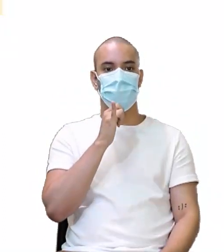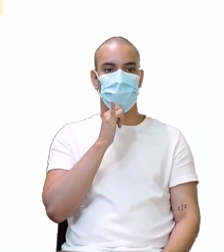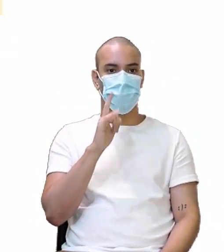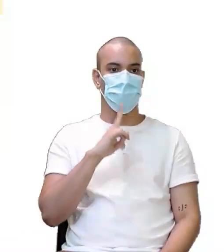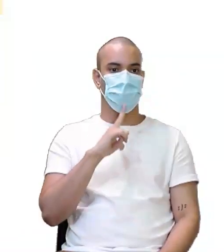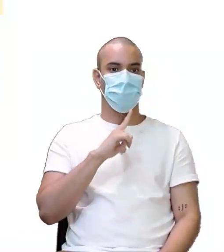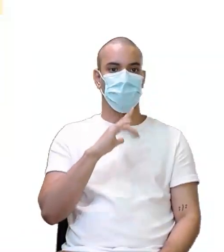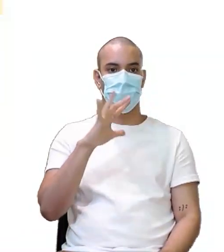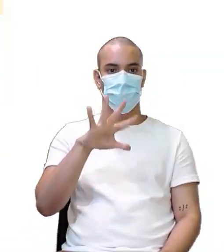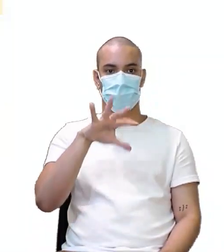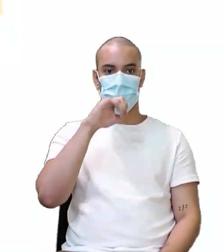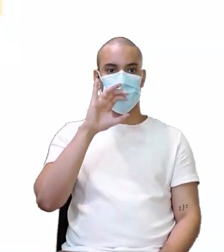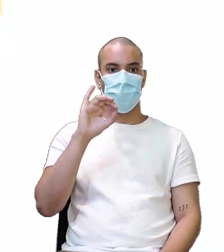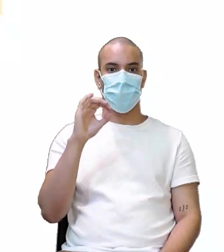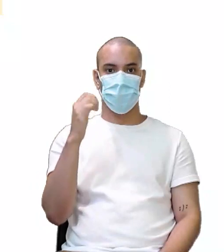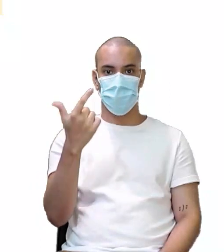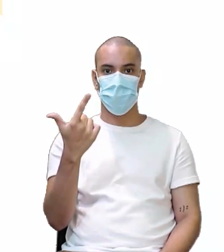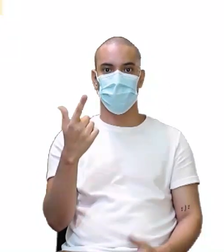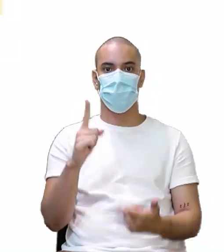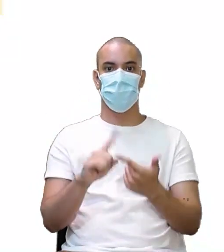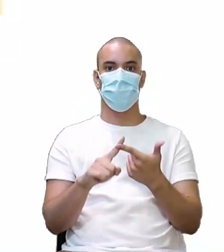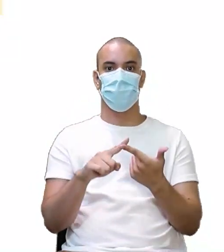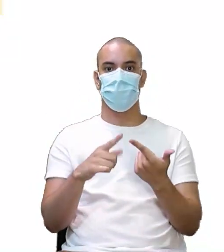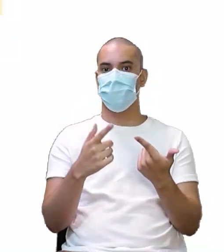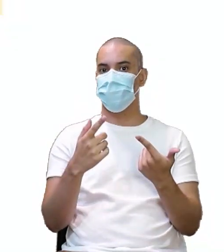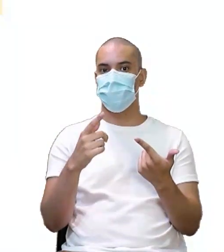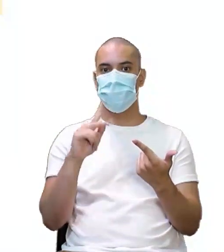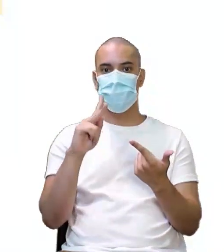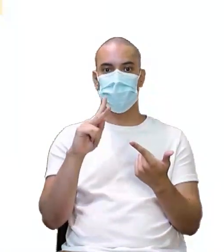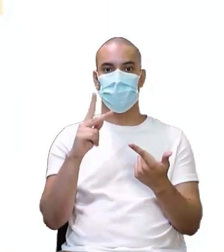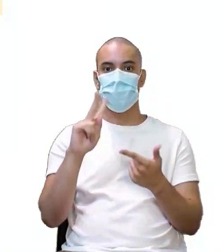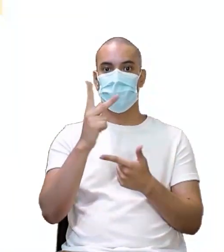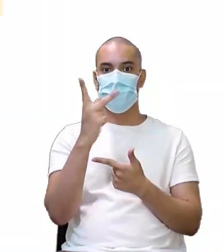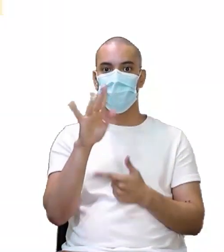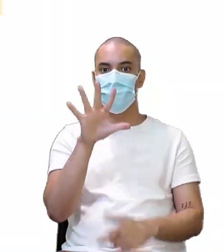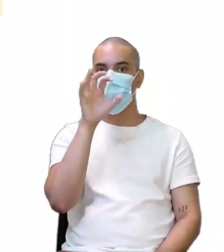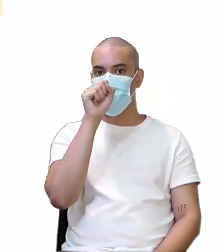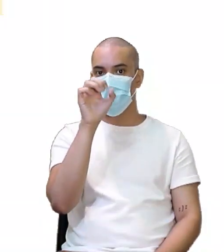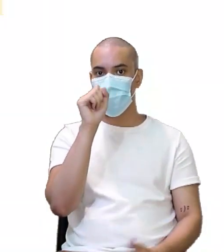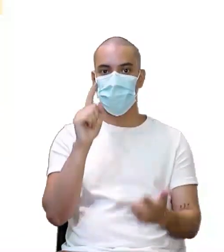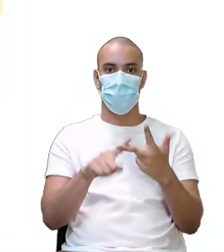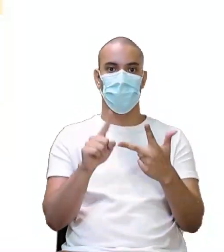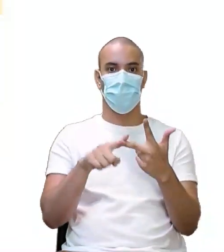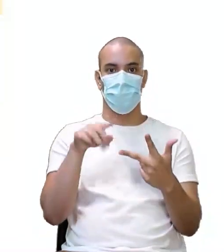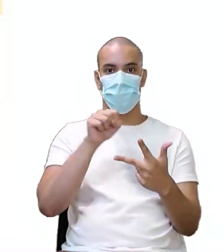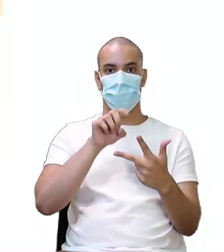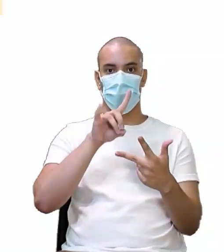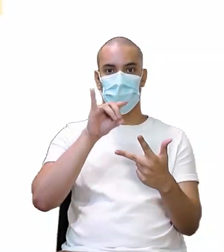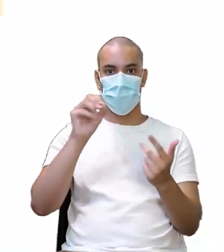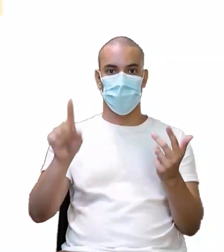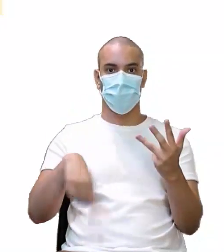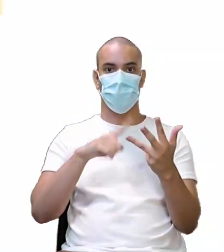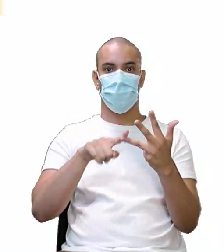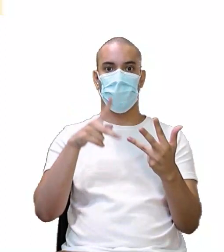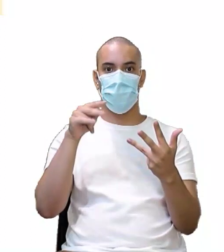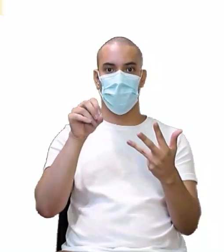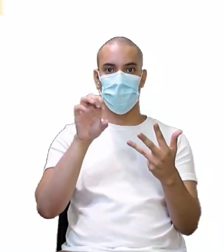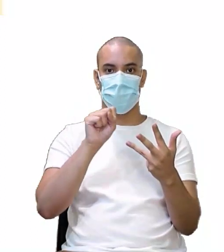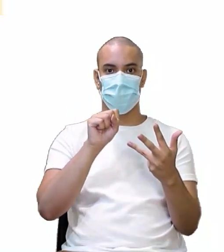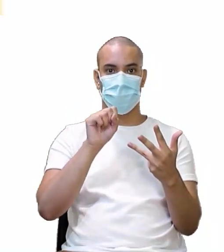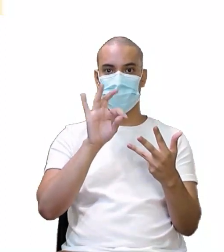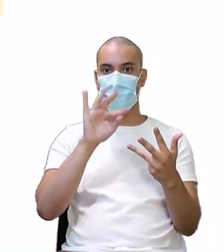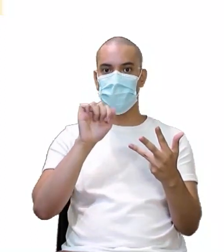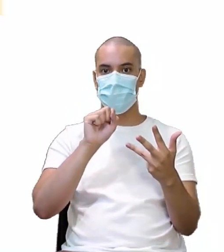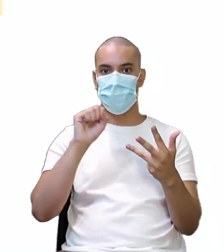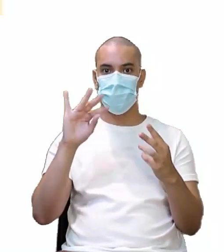o oxigênio, o hidrogênio, o manganês, o sódio, o potássio, tudo são elementos